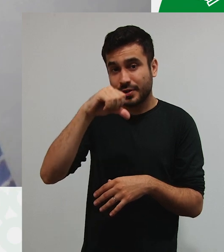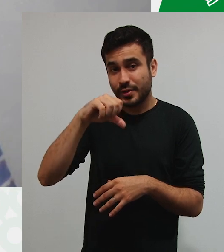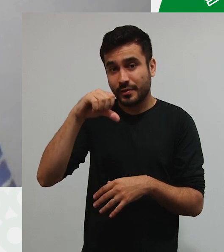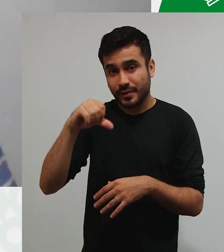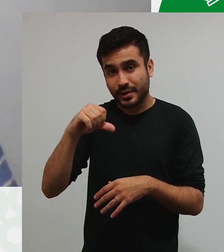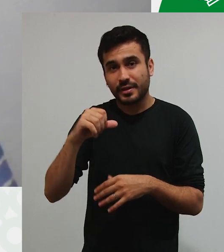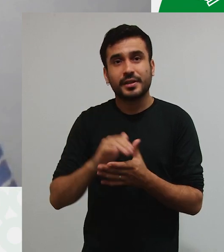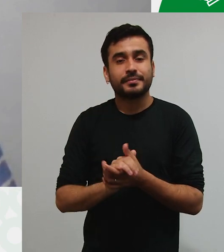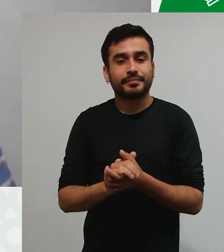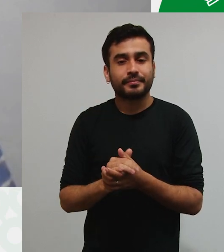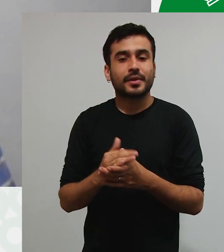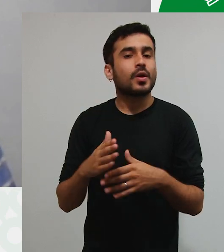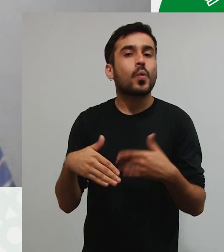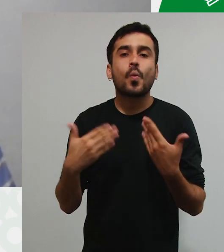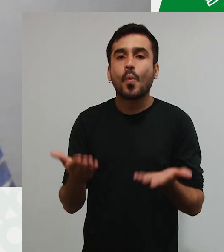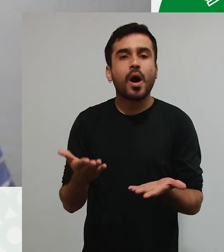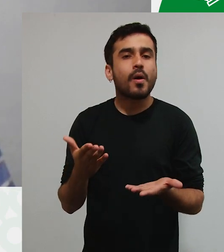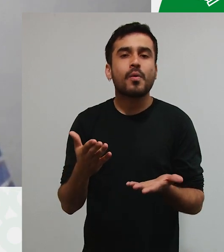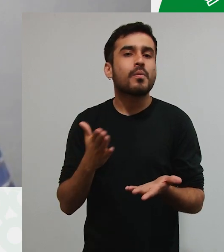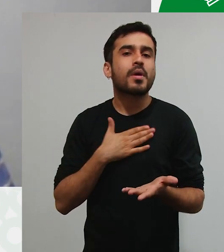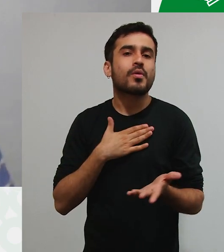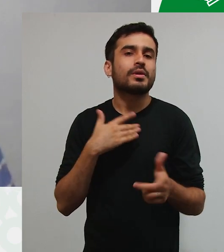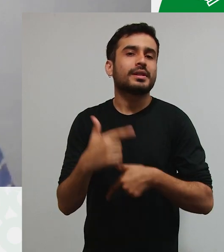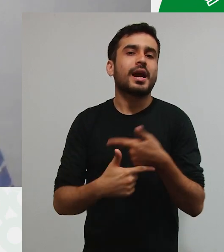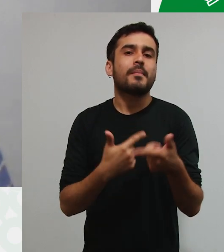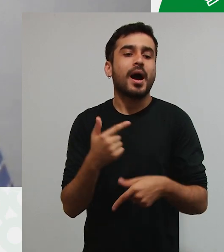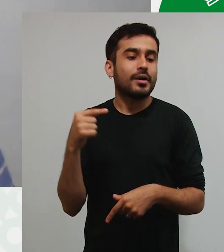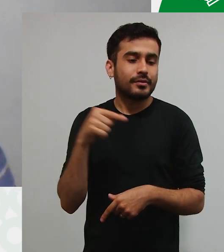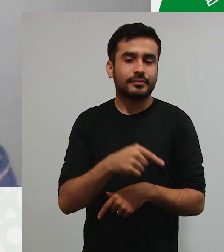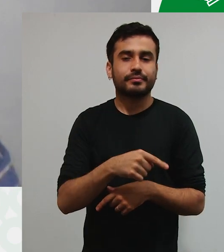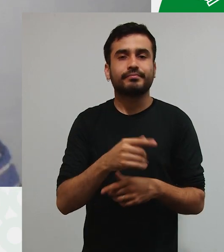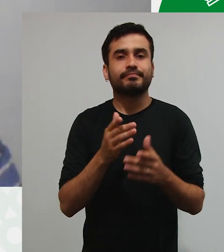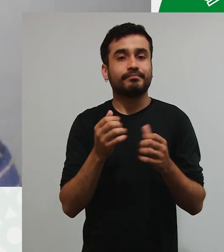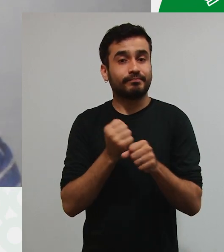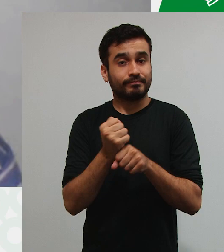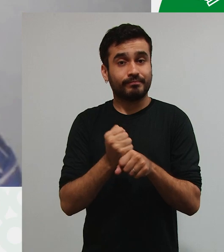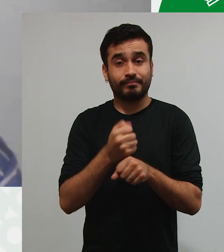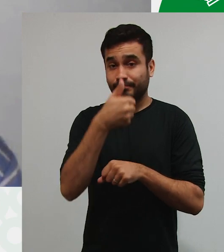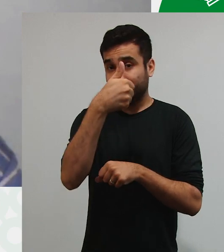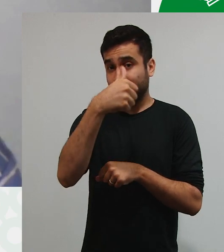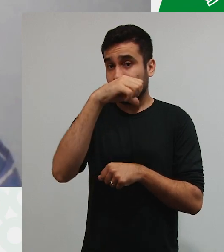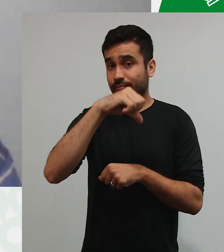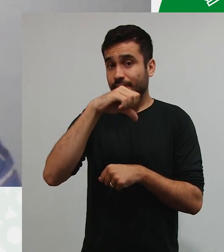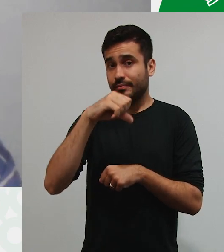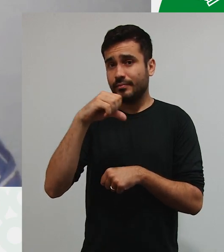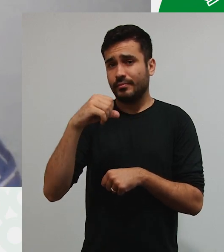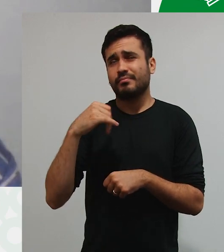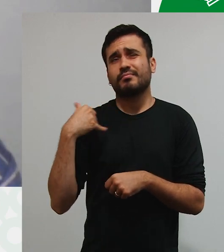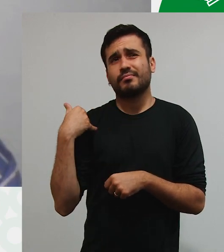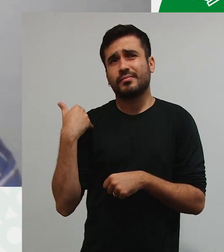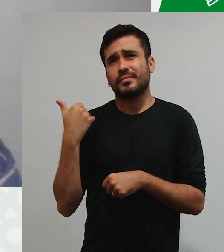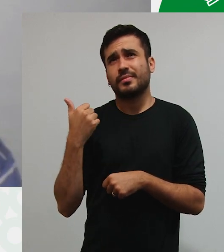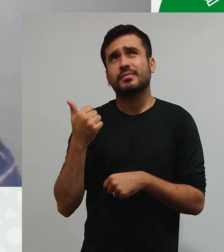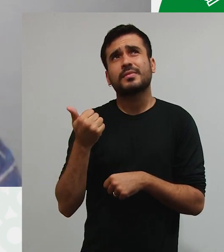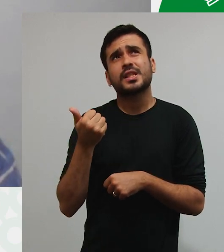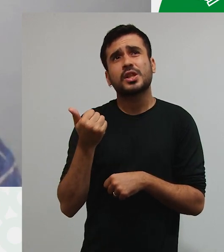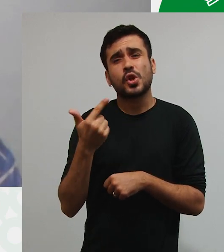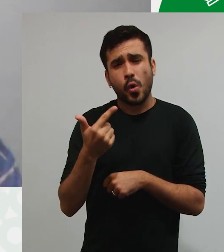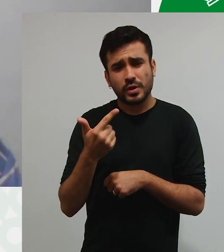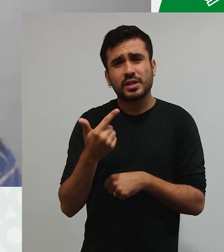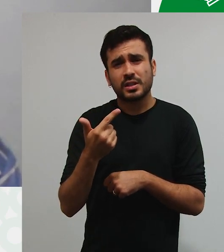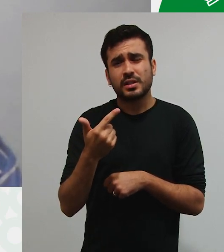desde 1999, ou seja, quais eram as funções que eu desenvolvia. Então, em 1999,